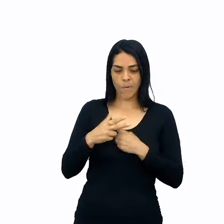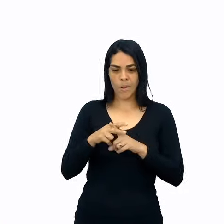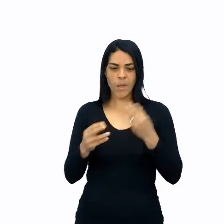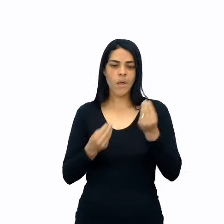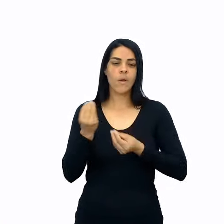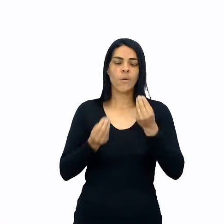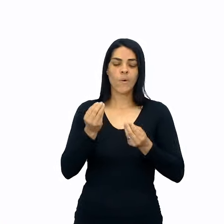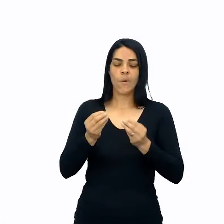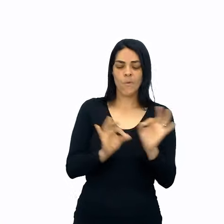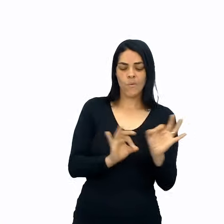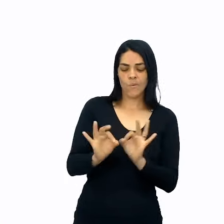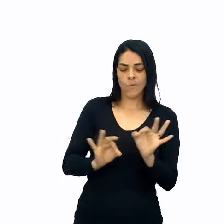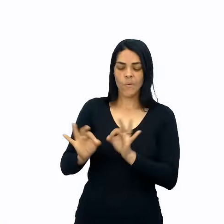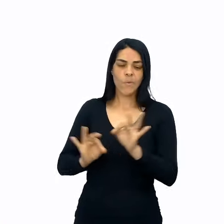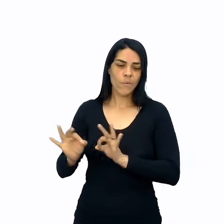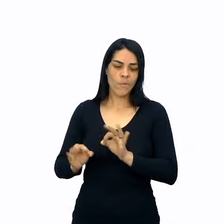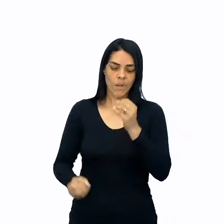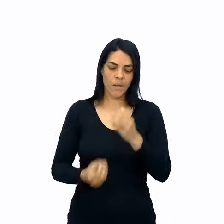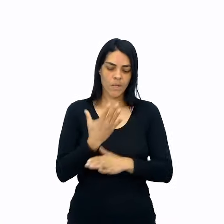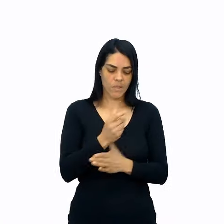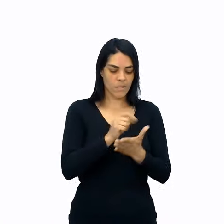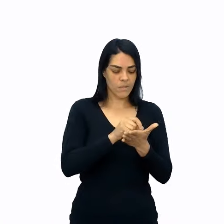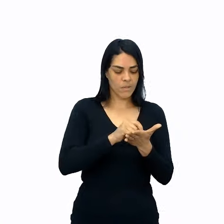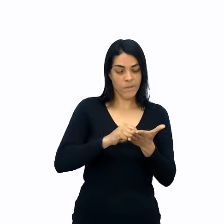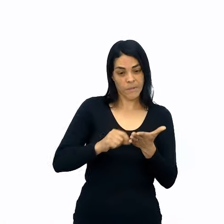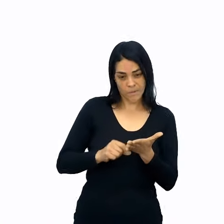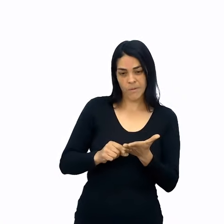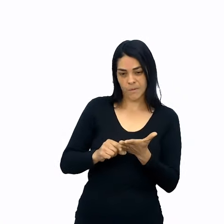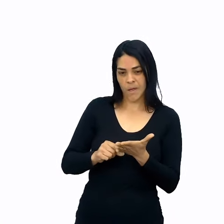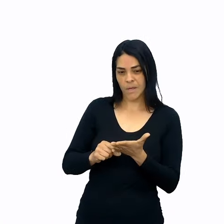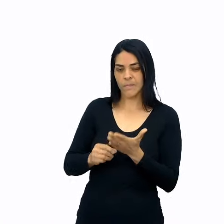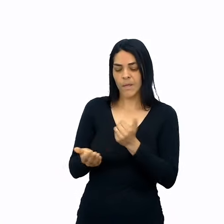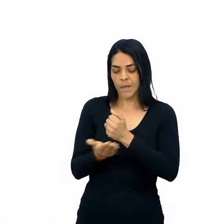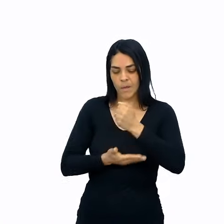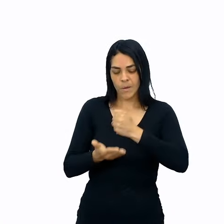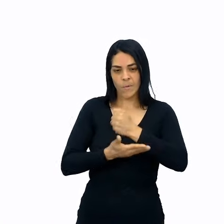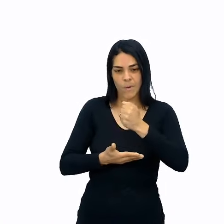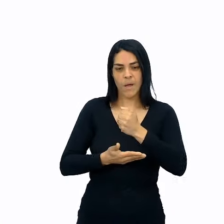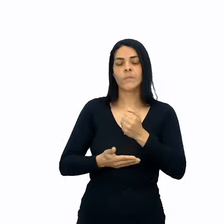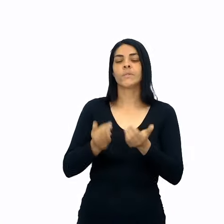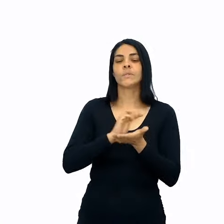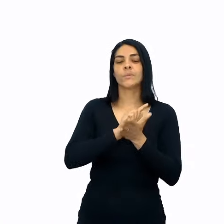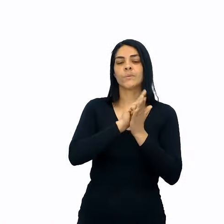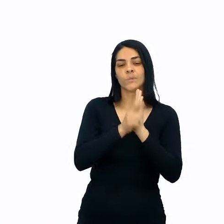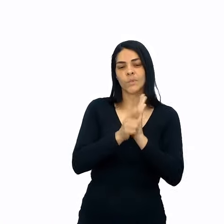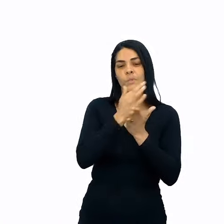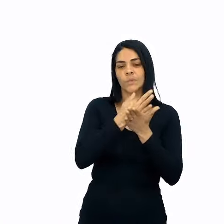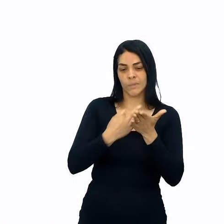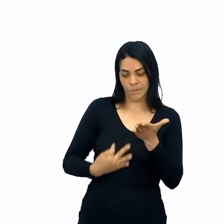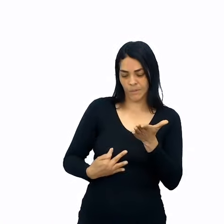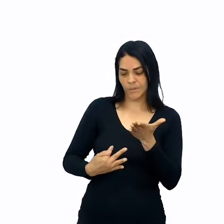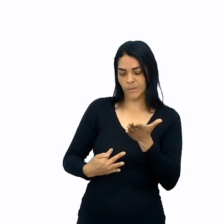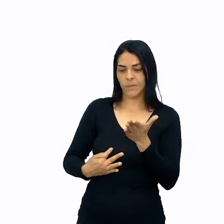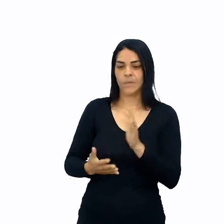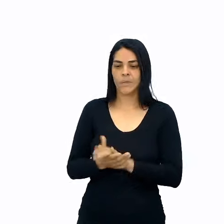ensino da produção escrita, tendo por base os gêneros textuais. Esse modelo corresponde a uma